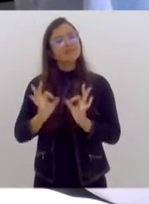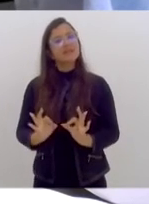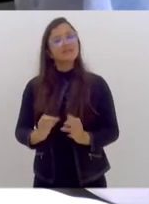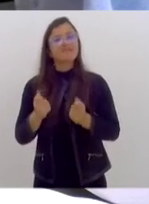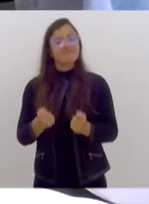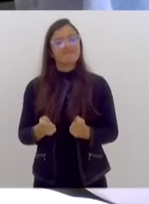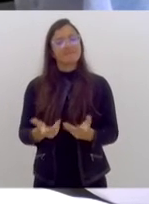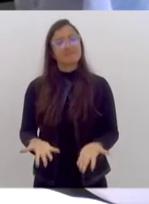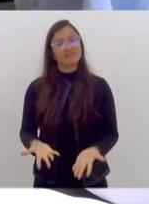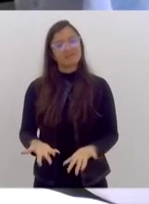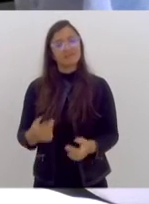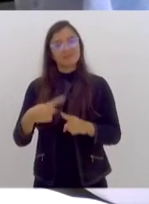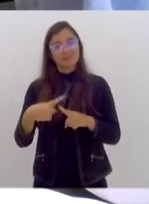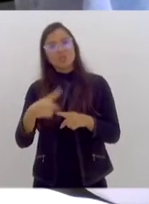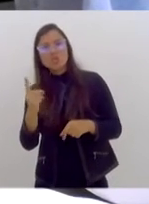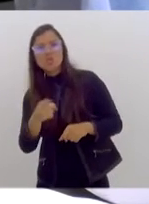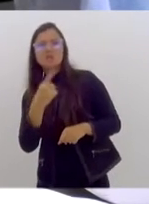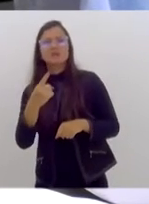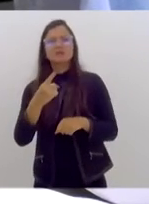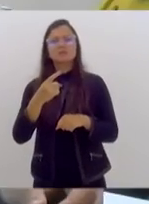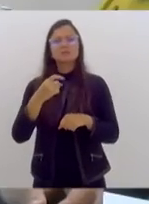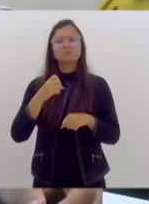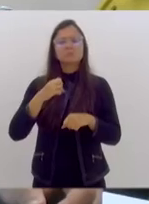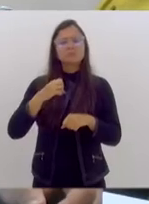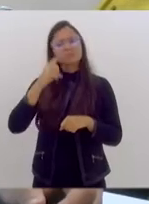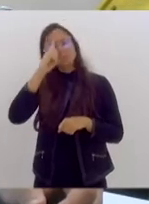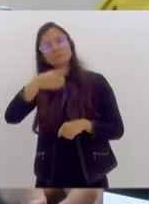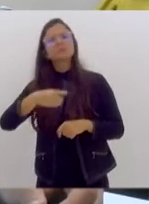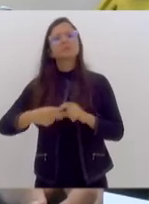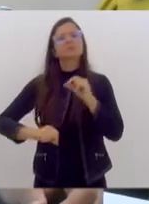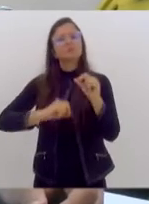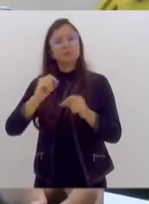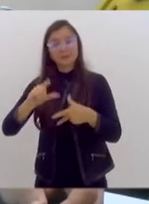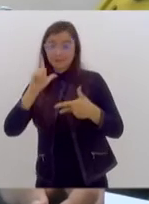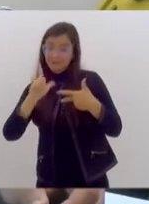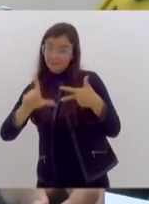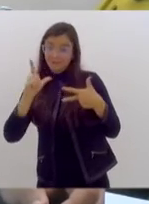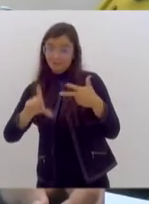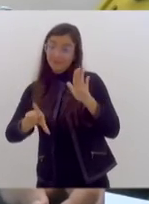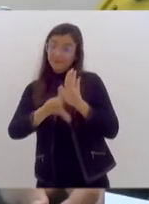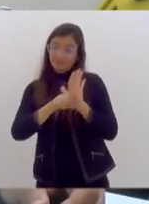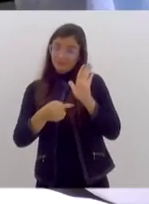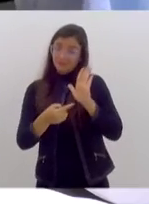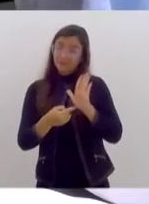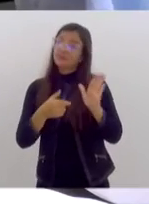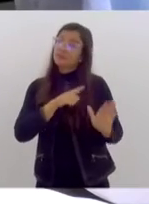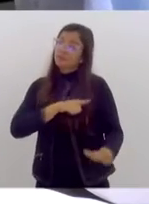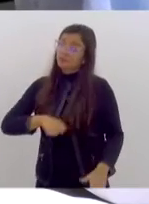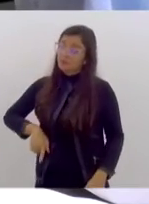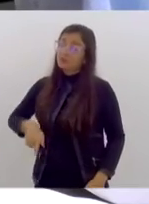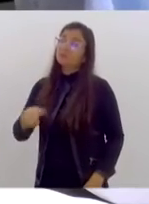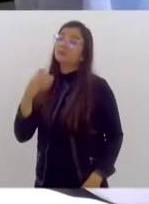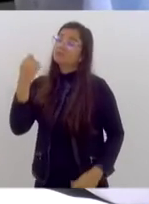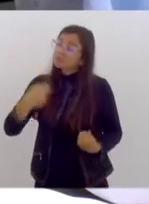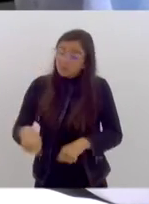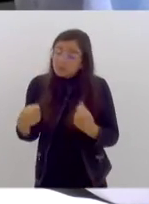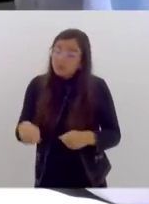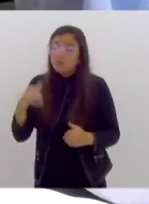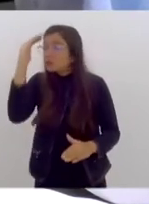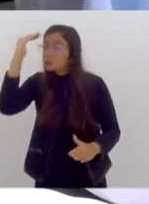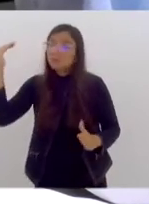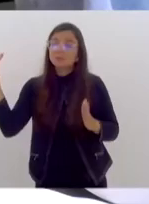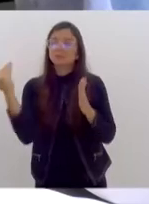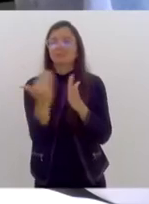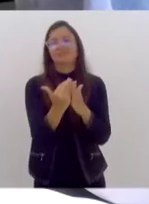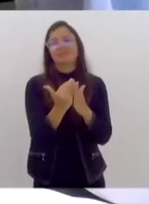ao que a gente está indicando como legislação para que o governador compra né se assim